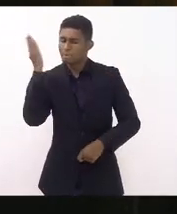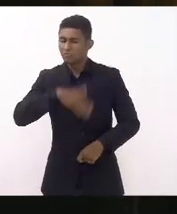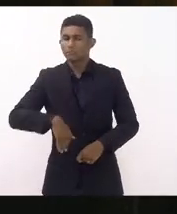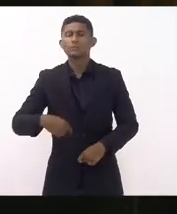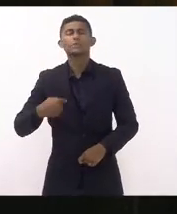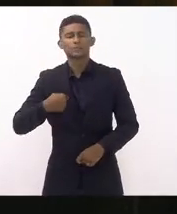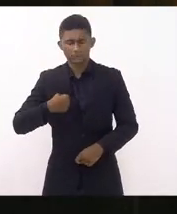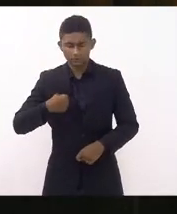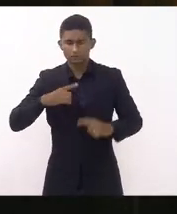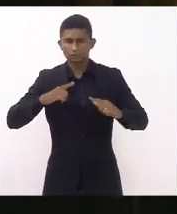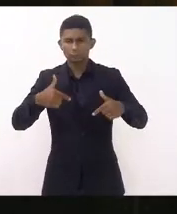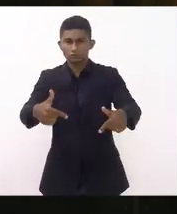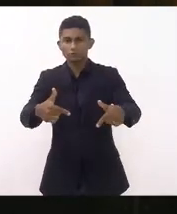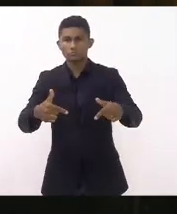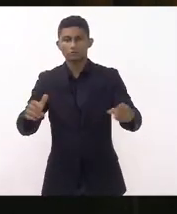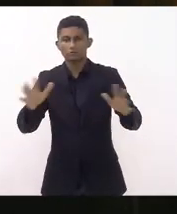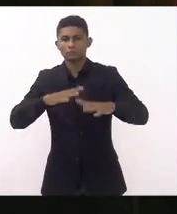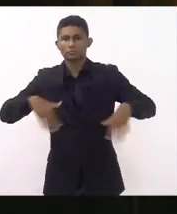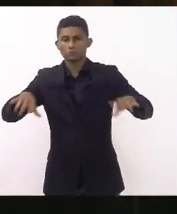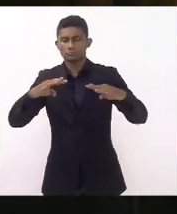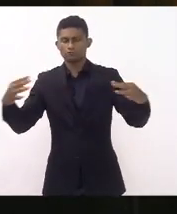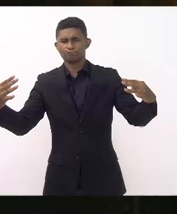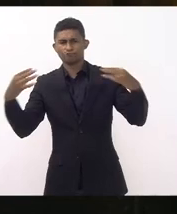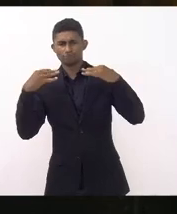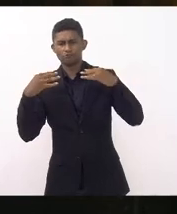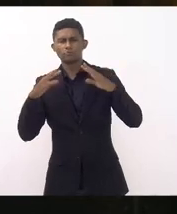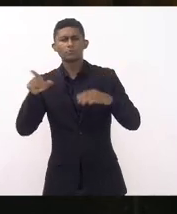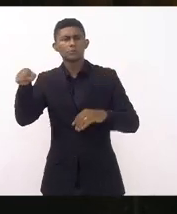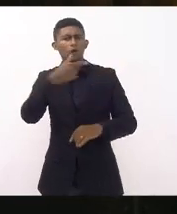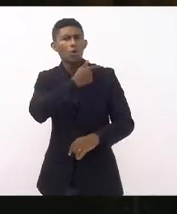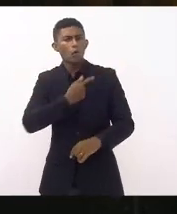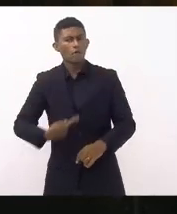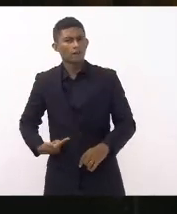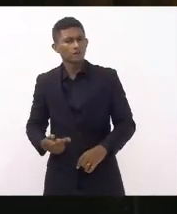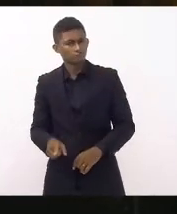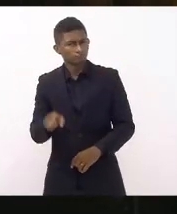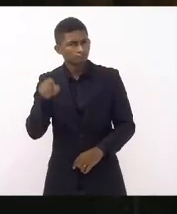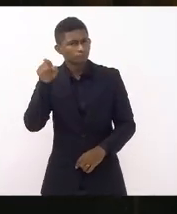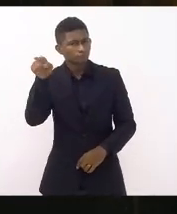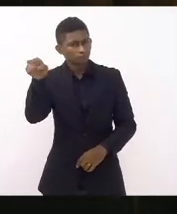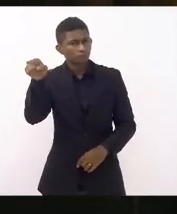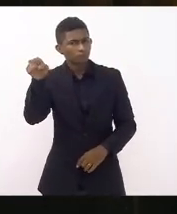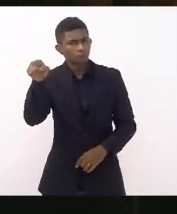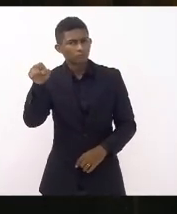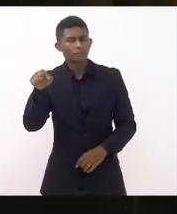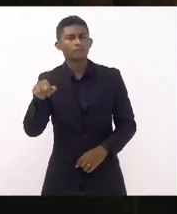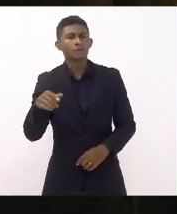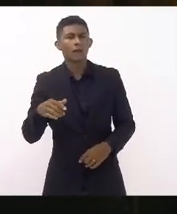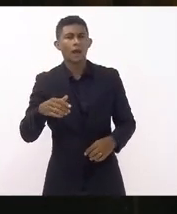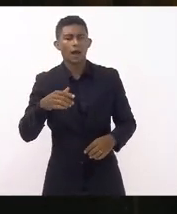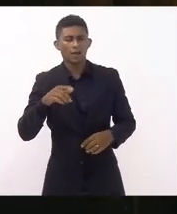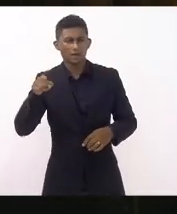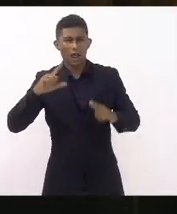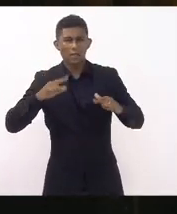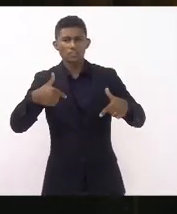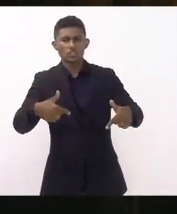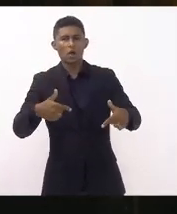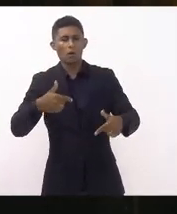atitudes. Infelizmente, o governador não tem demonstrado isso nas suas